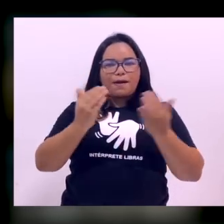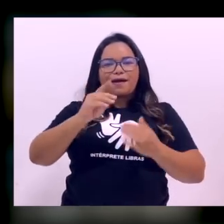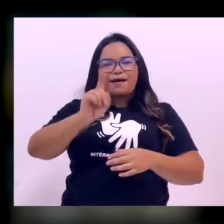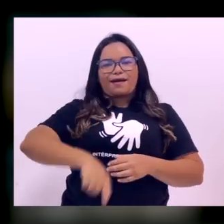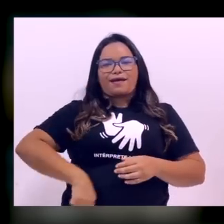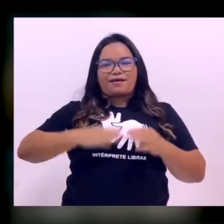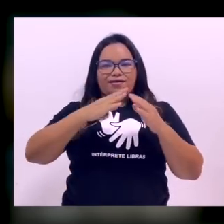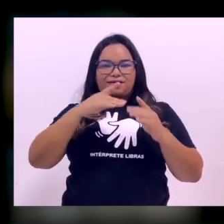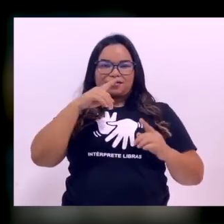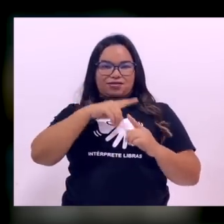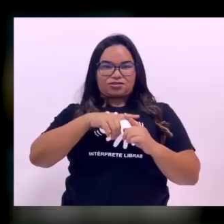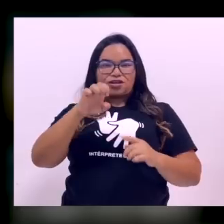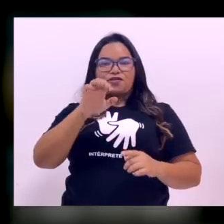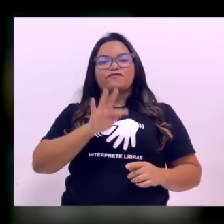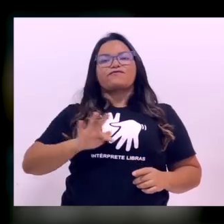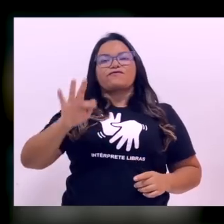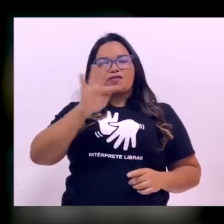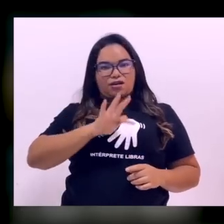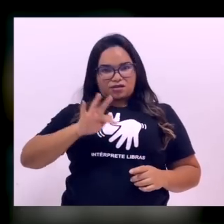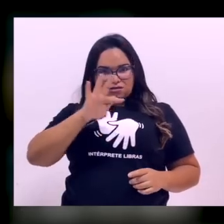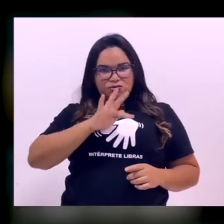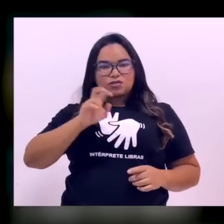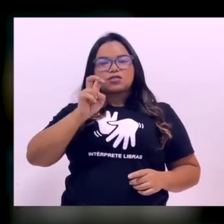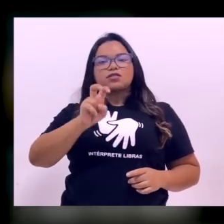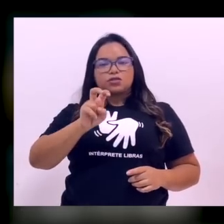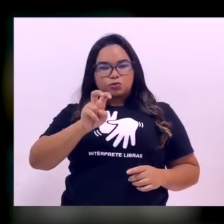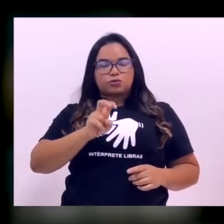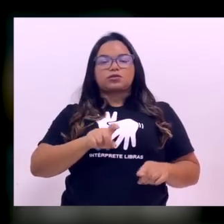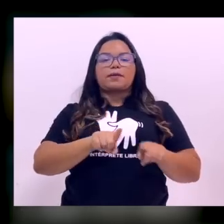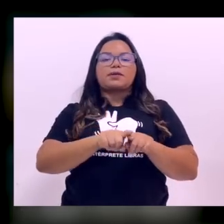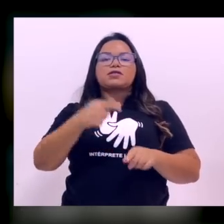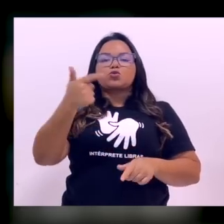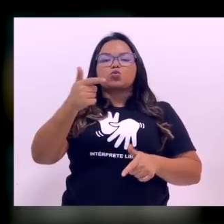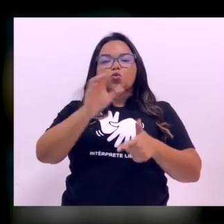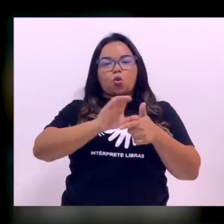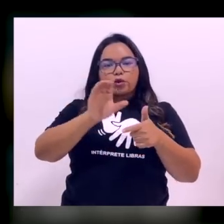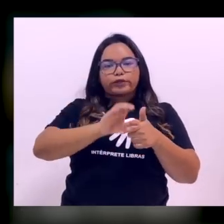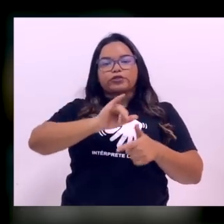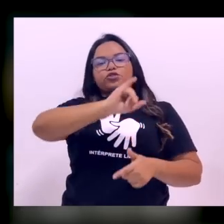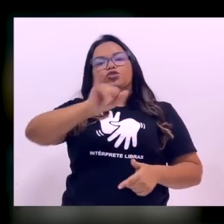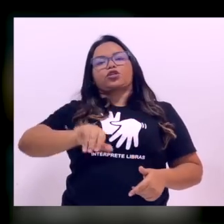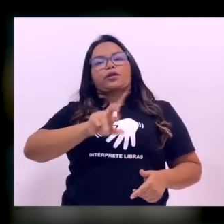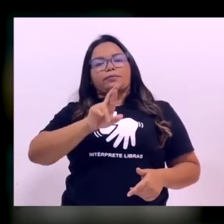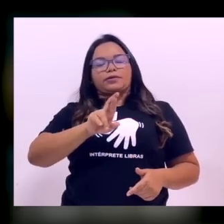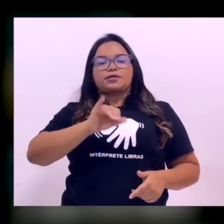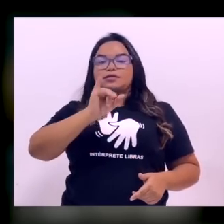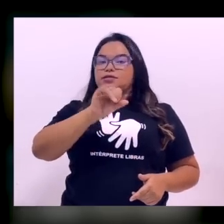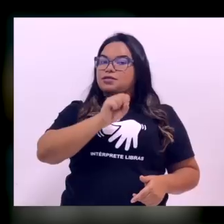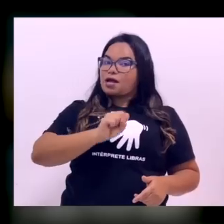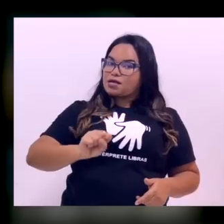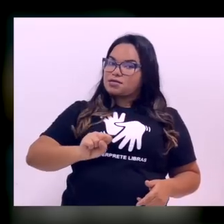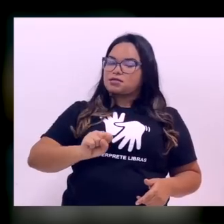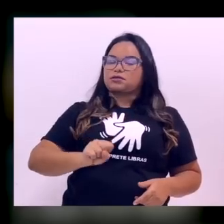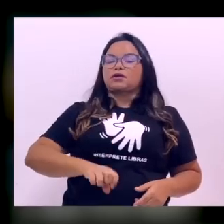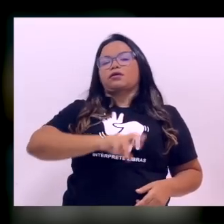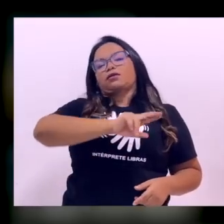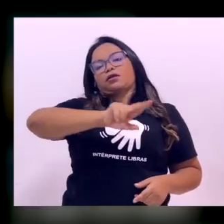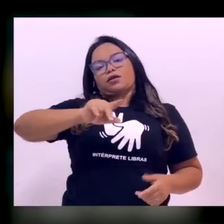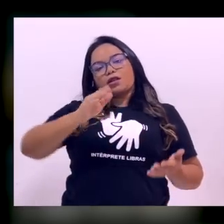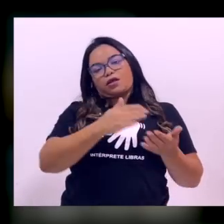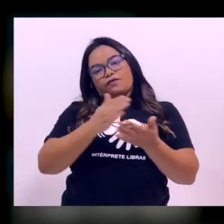é uma igreja. Efésios 5, 22 a 24. 2 aos Coríntios,